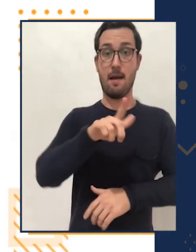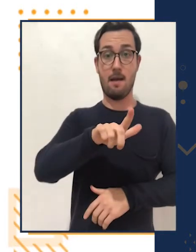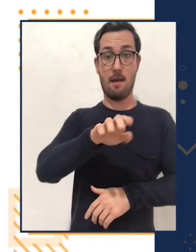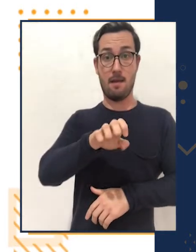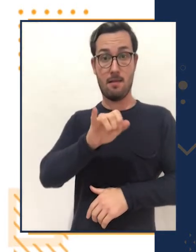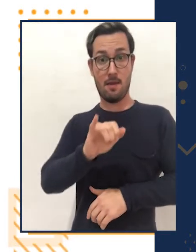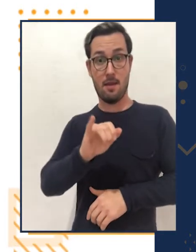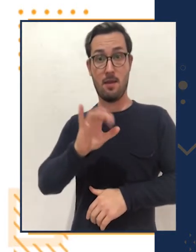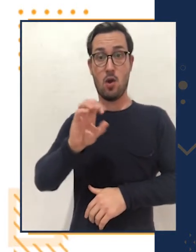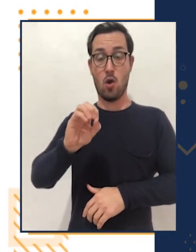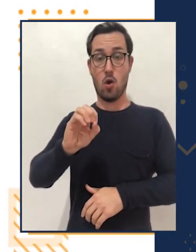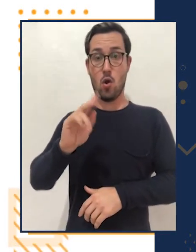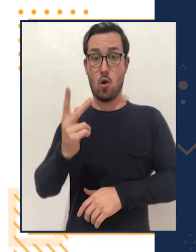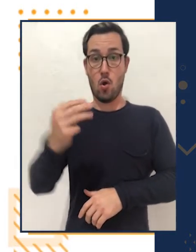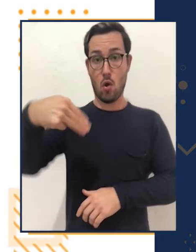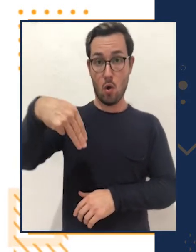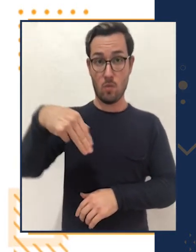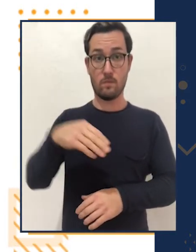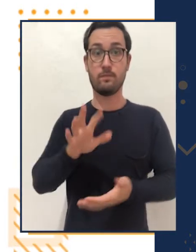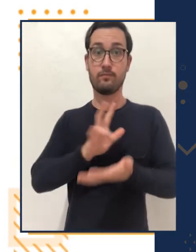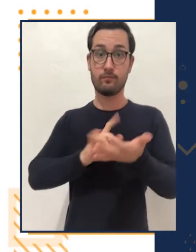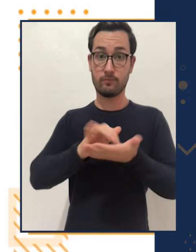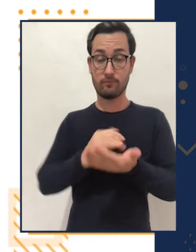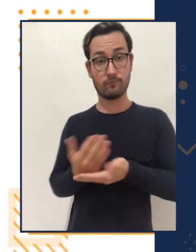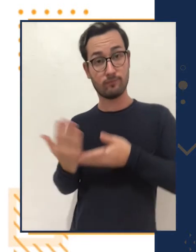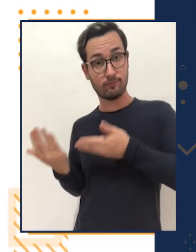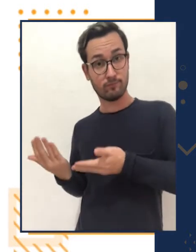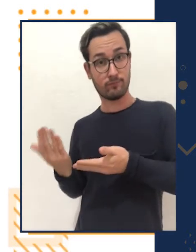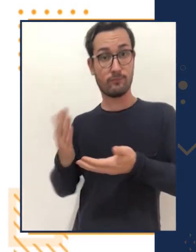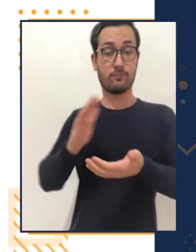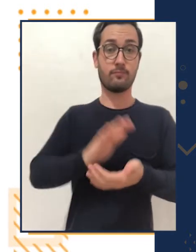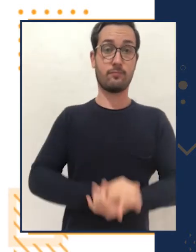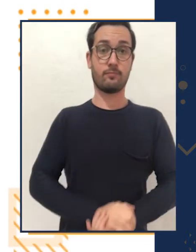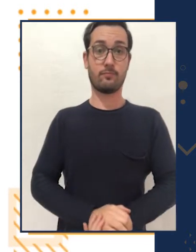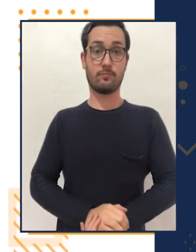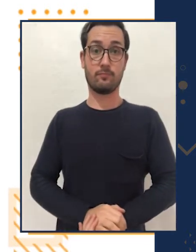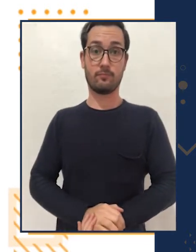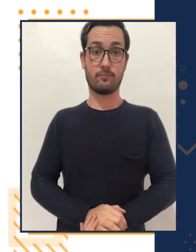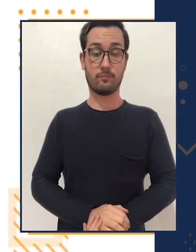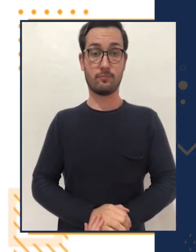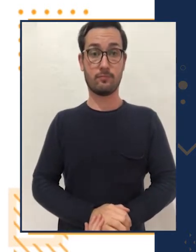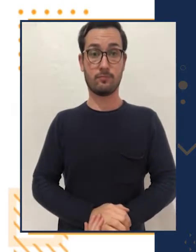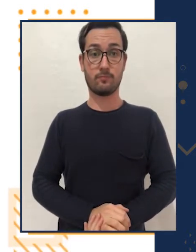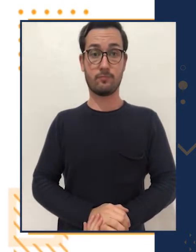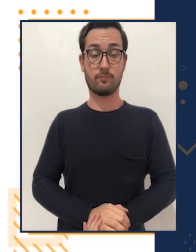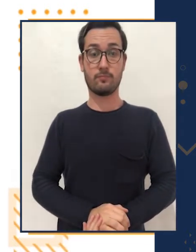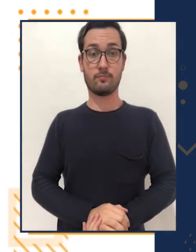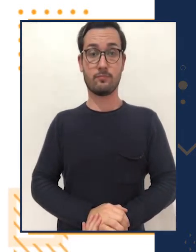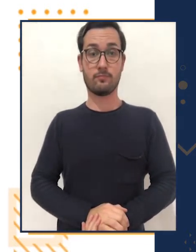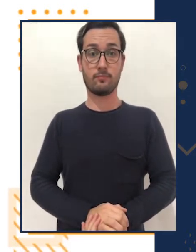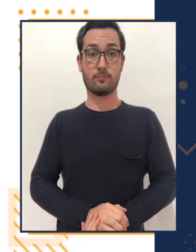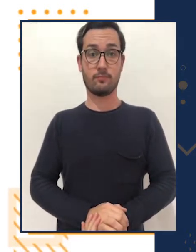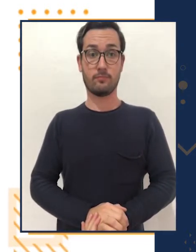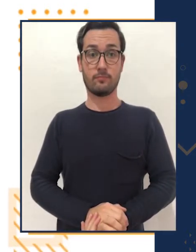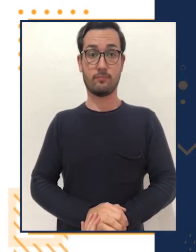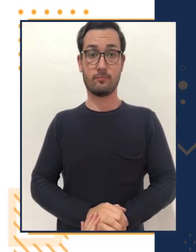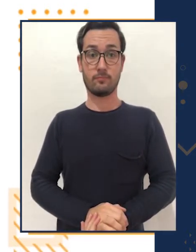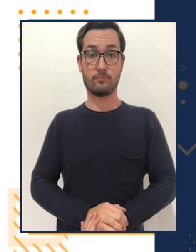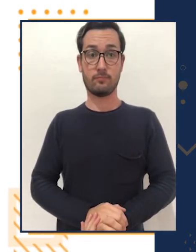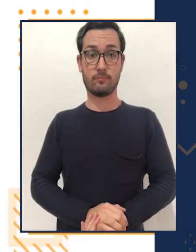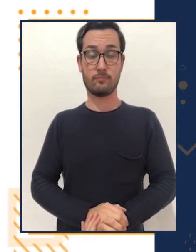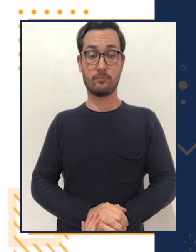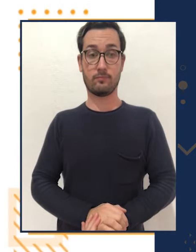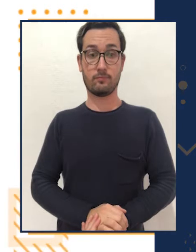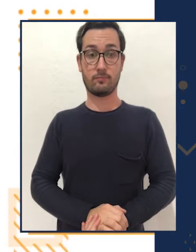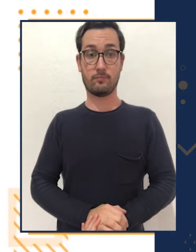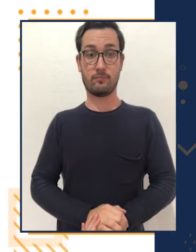vai ser igual à tensão da fonte. Então, como que a gente calcula a corrente que circula sobre R1 e sobre R2? Aplicando a